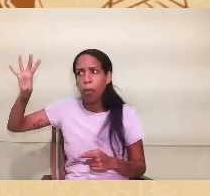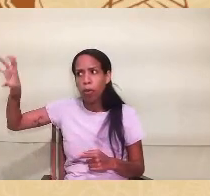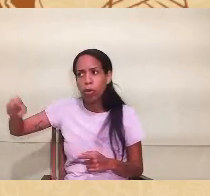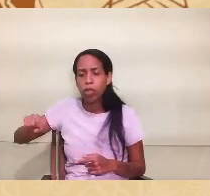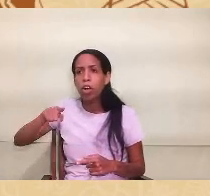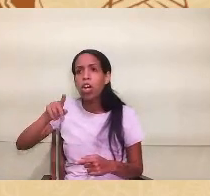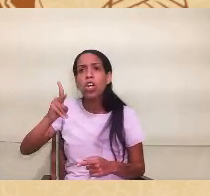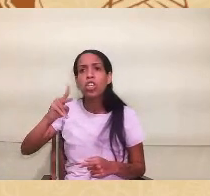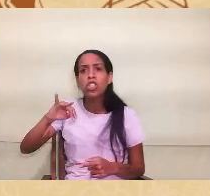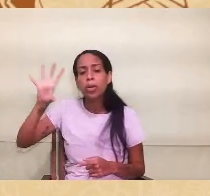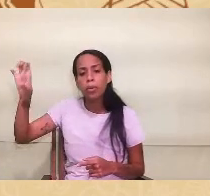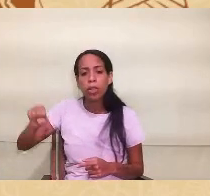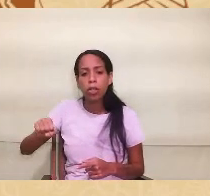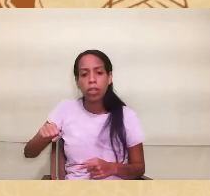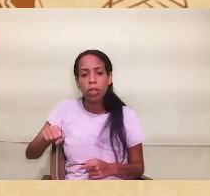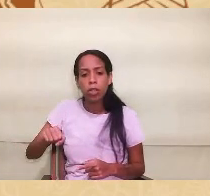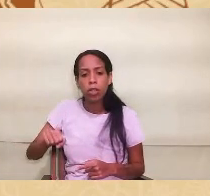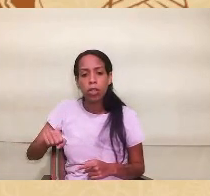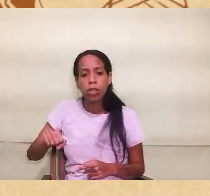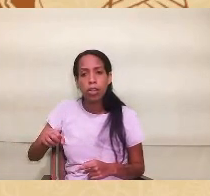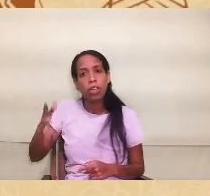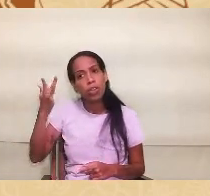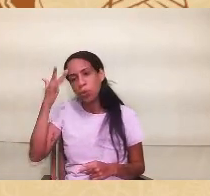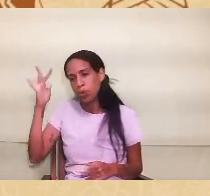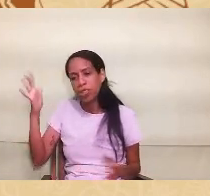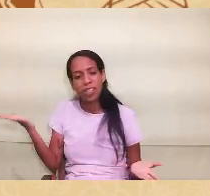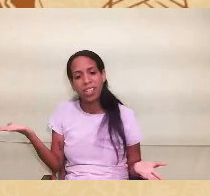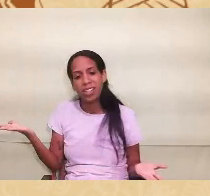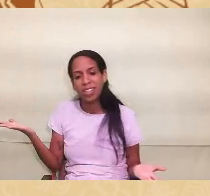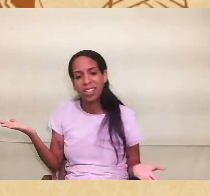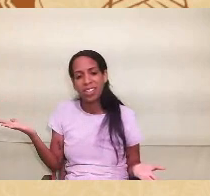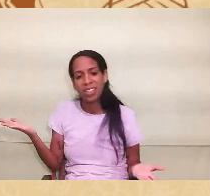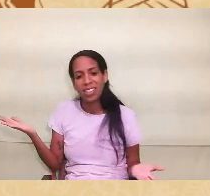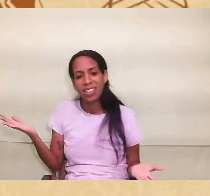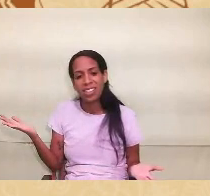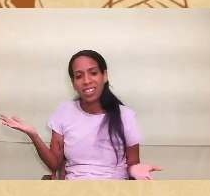vai buscar? Aí ele disse, isso já não sei.